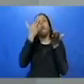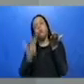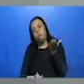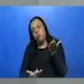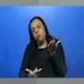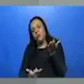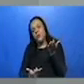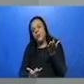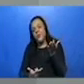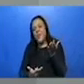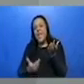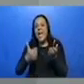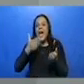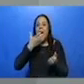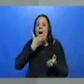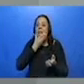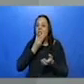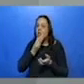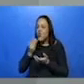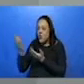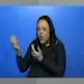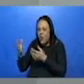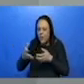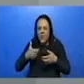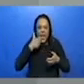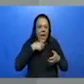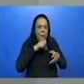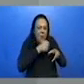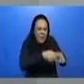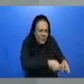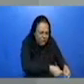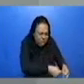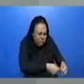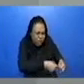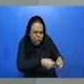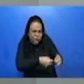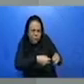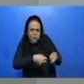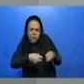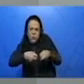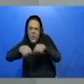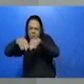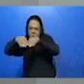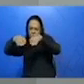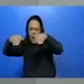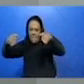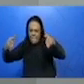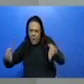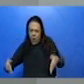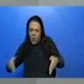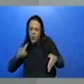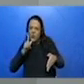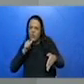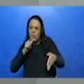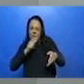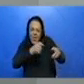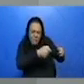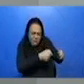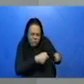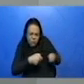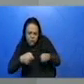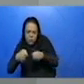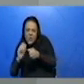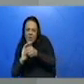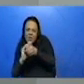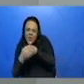aí ele consegue arrastar a mãe para debaixo de uma ponte, que ela está praticamente numa ribanceira, assim, onde eles se escondem e conseguem se